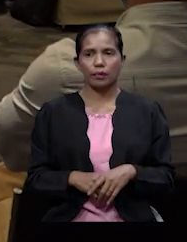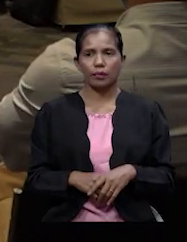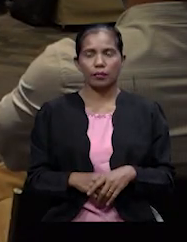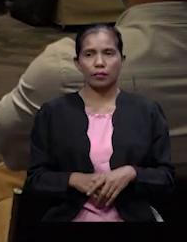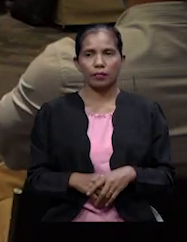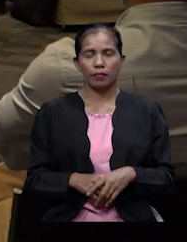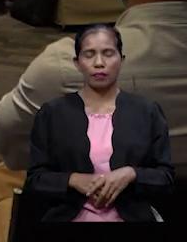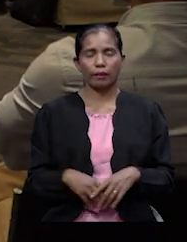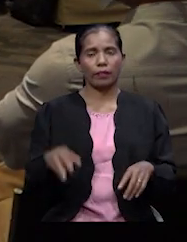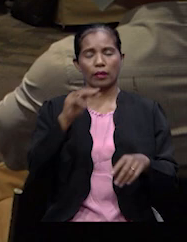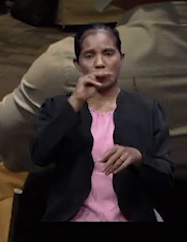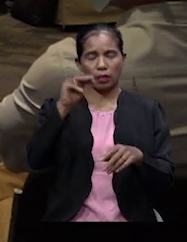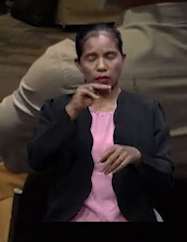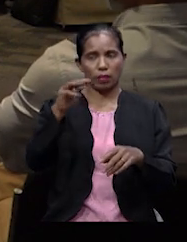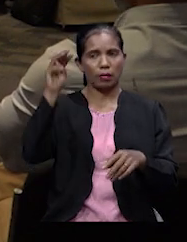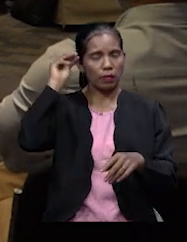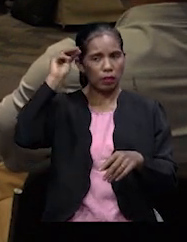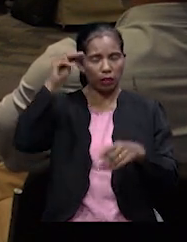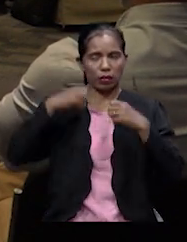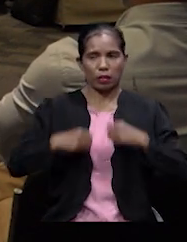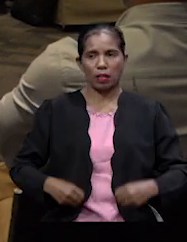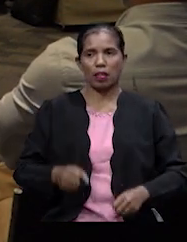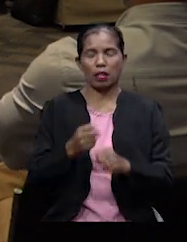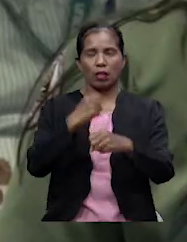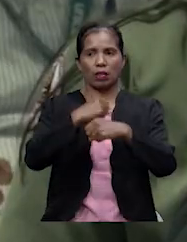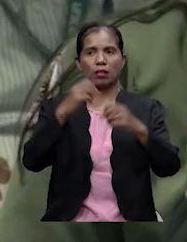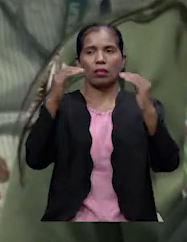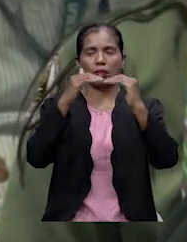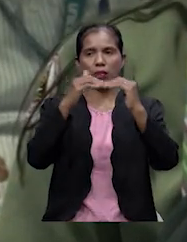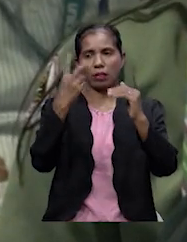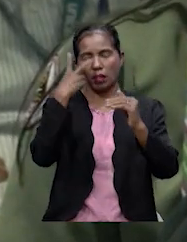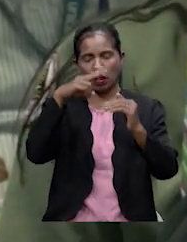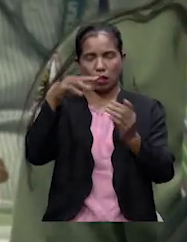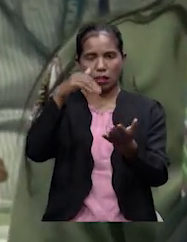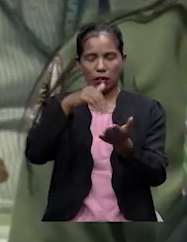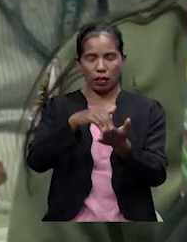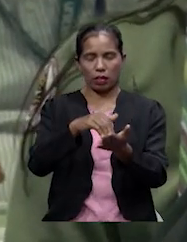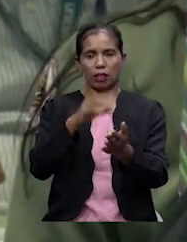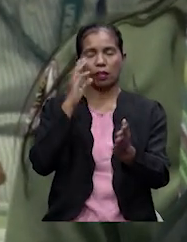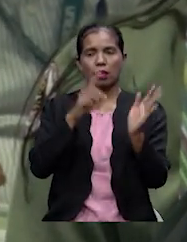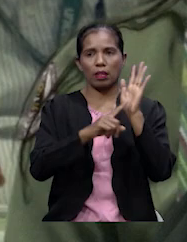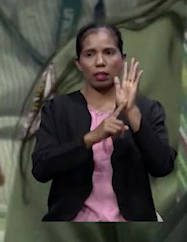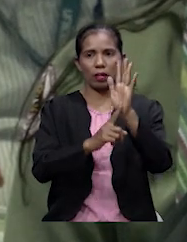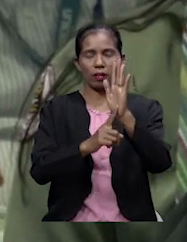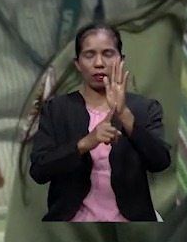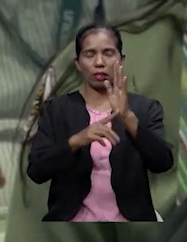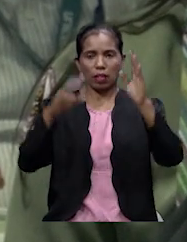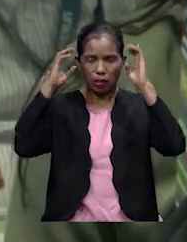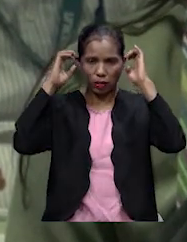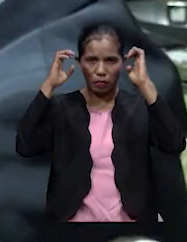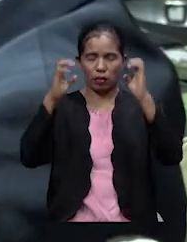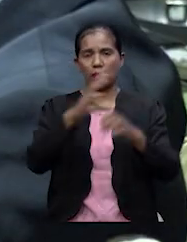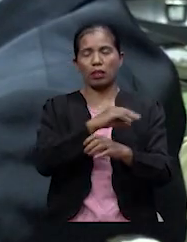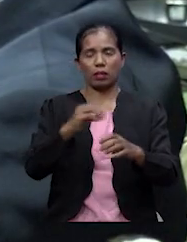E a segunda, né, Ministério de Saúde, hala workshop para avaliação risco corrupção e aprojenamento setor saúde e